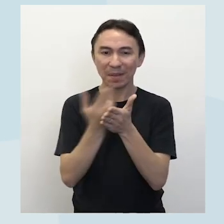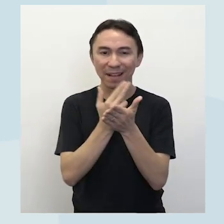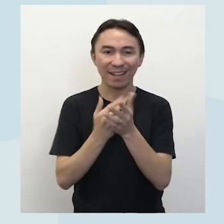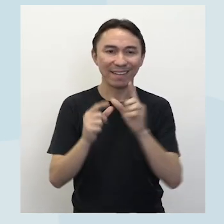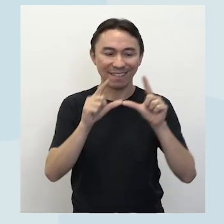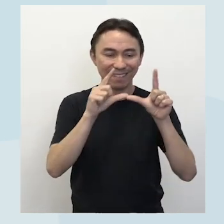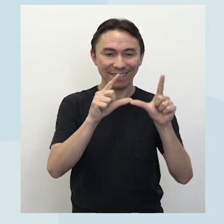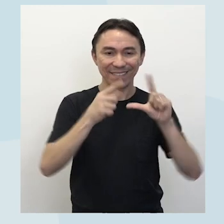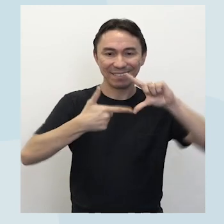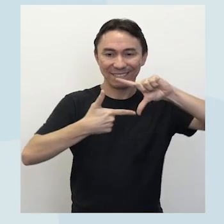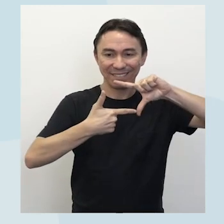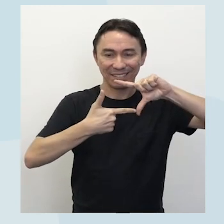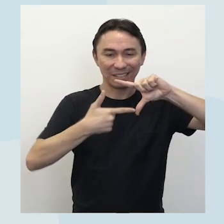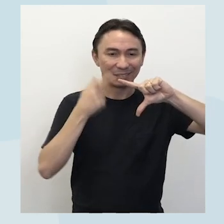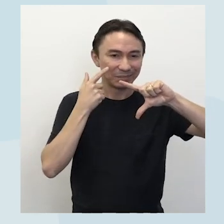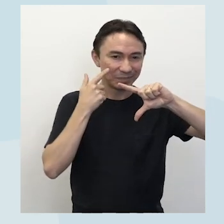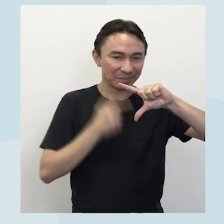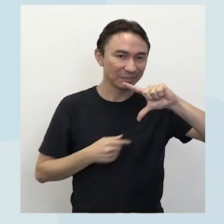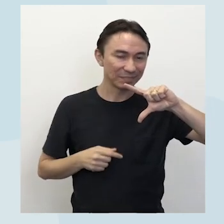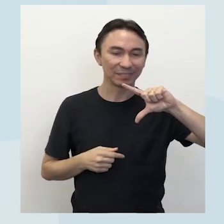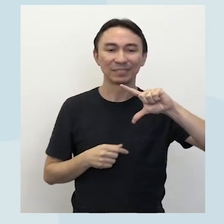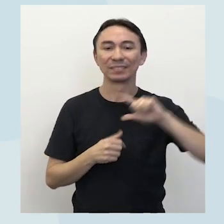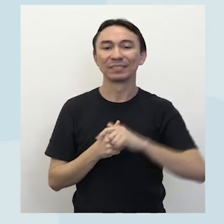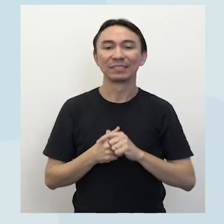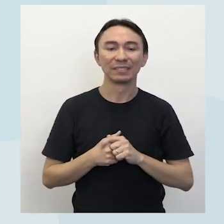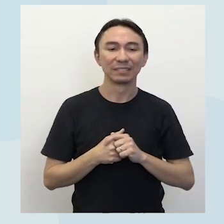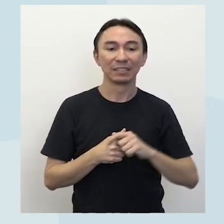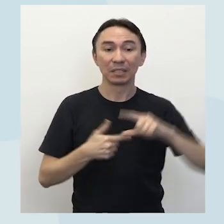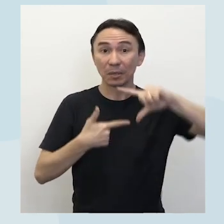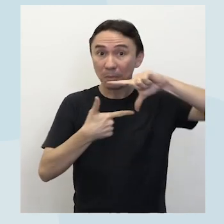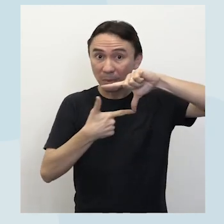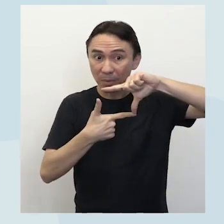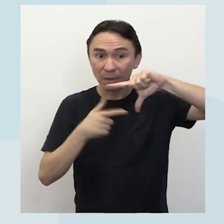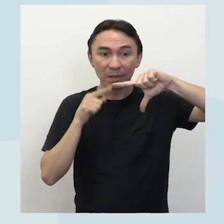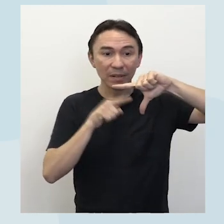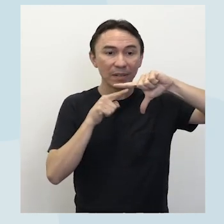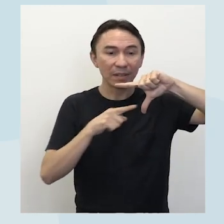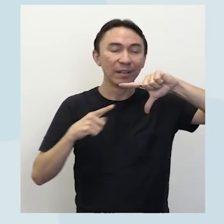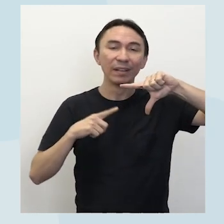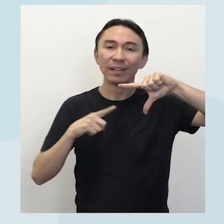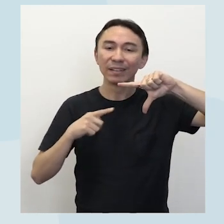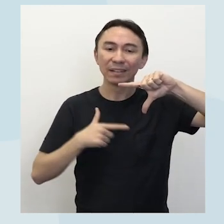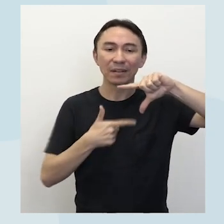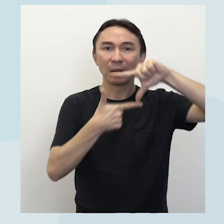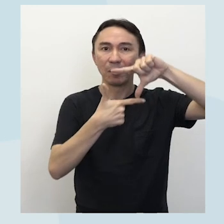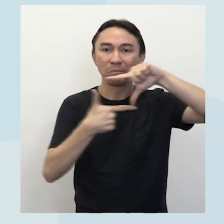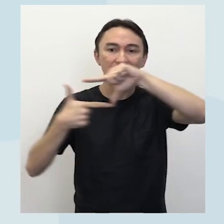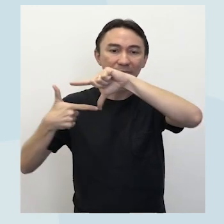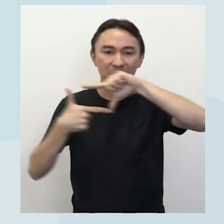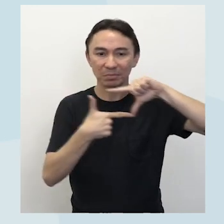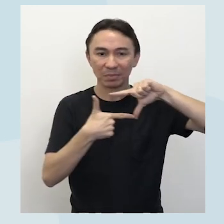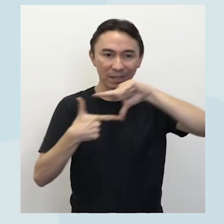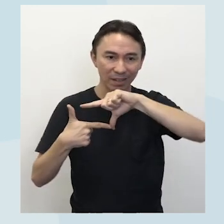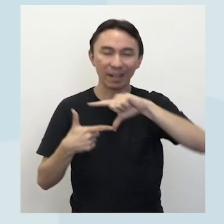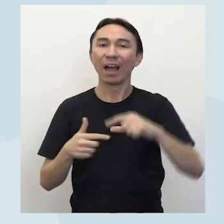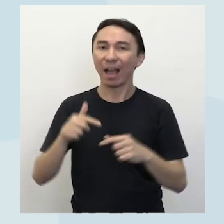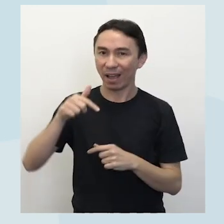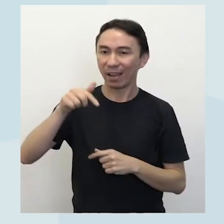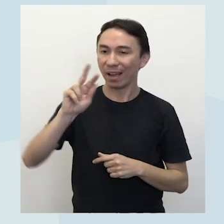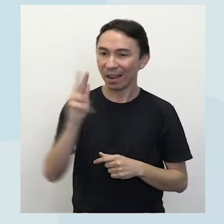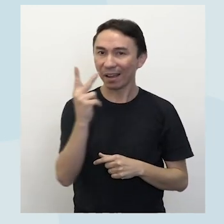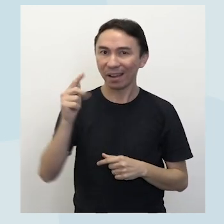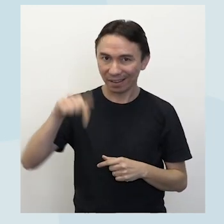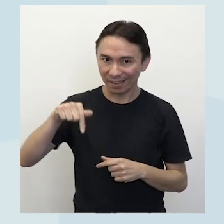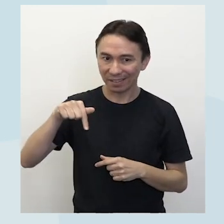Mauro vai lendo e eu vou fazendo a descrição, tá bom? No primeiro quadro, porque os quadrinhos são assim, né? A HQ é assim, ela coloca o